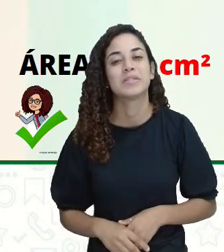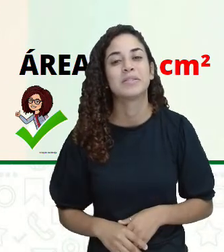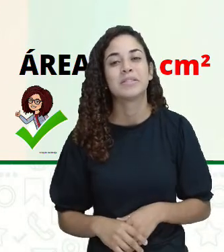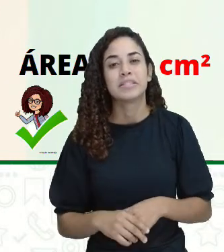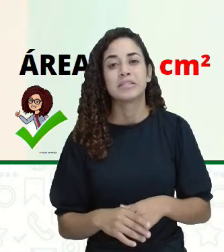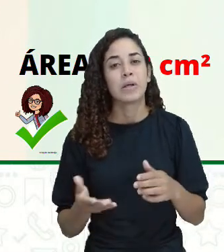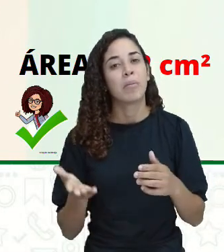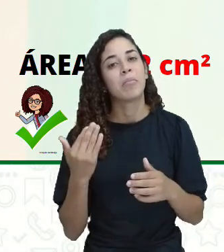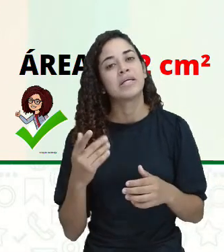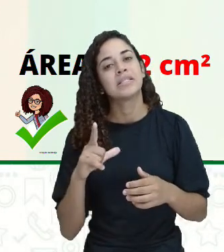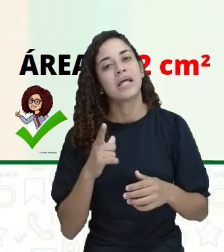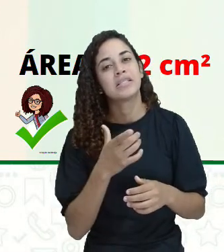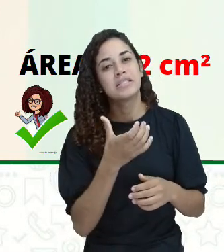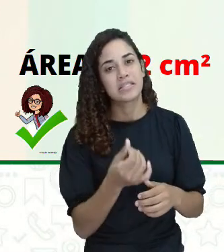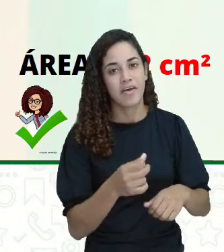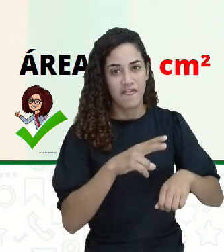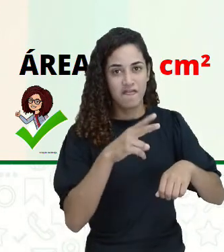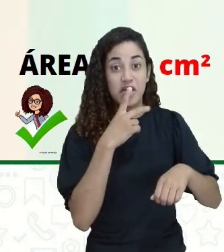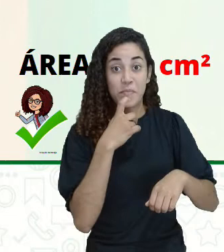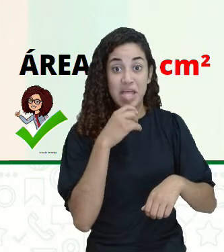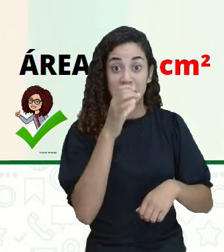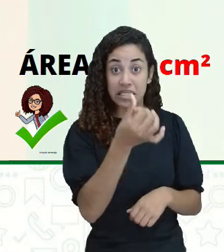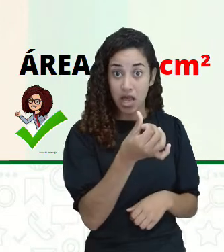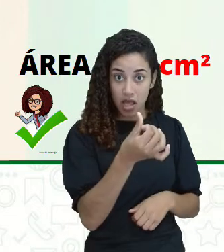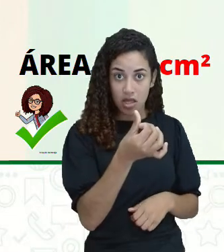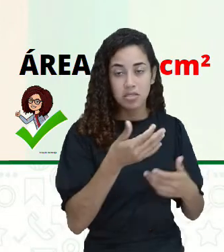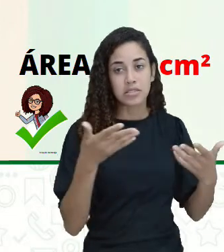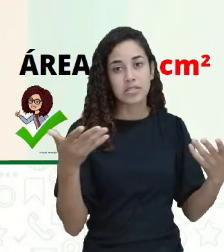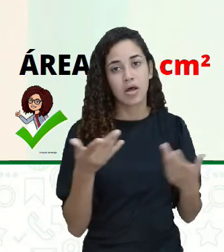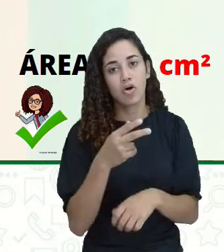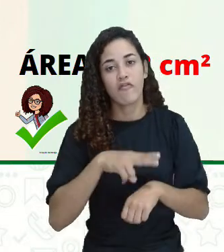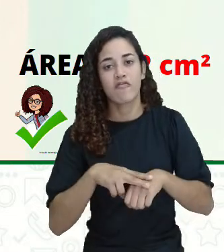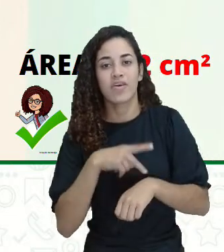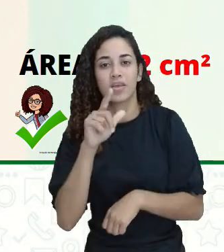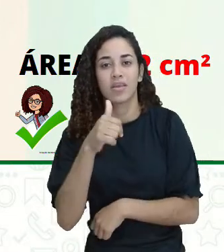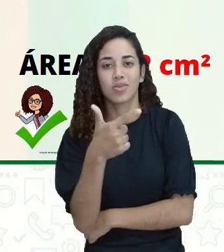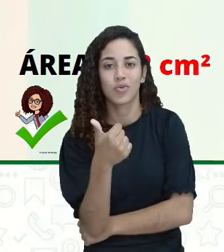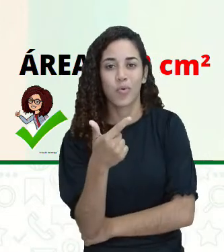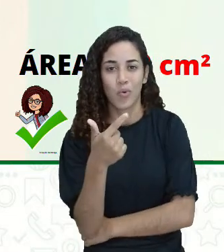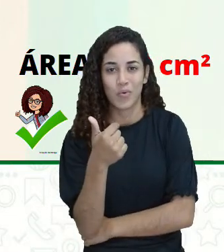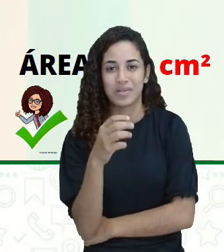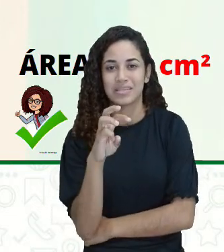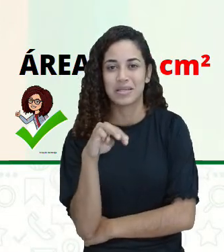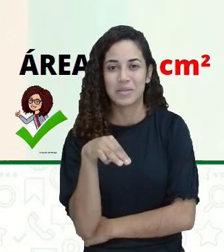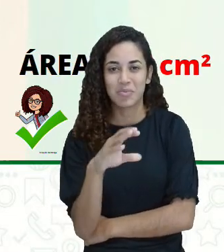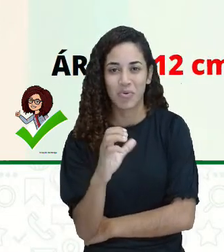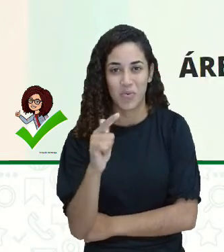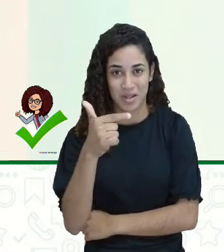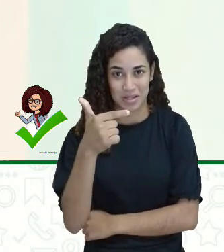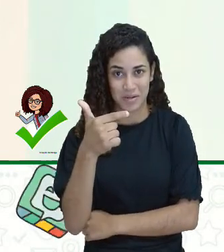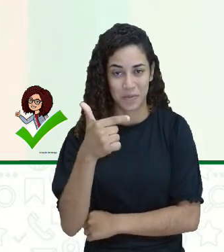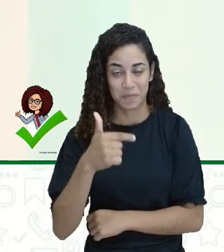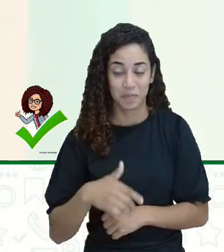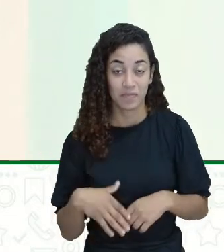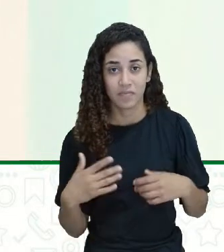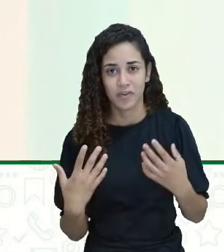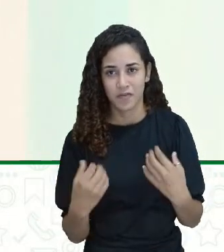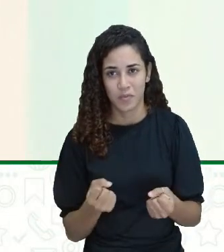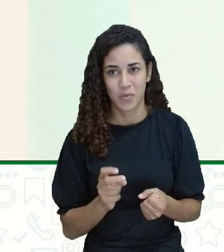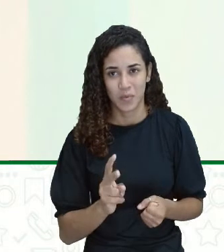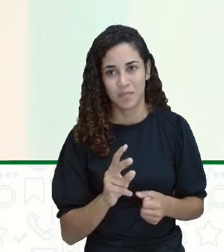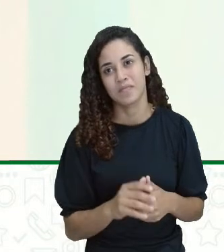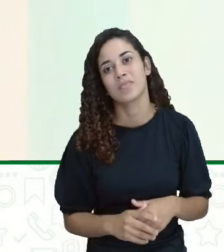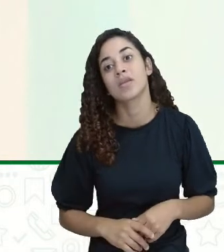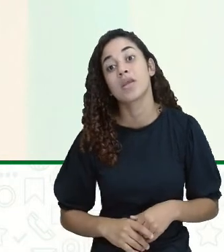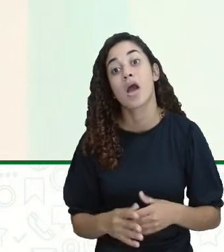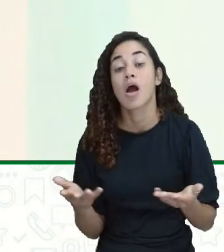tinha 6. E esse eu tenho 12 centímetros quadrados. Então, vamos ver qual